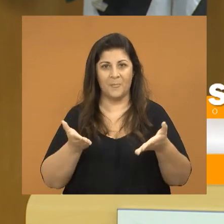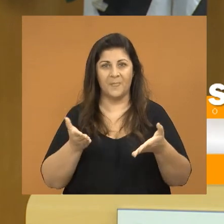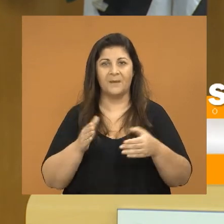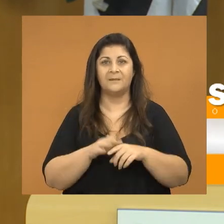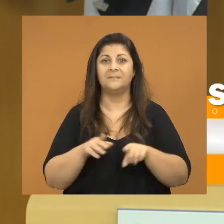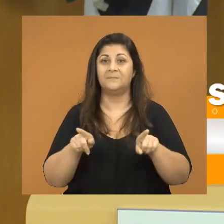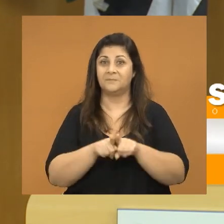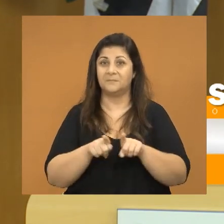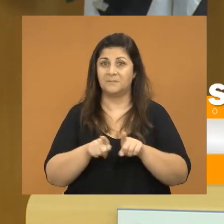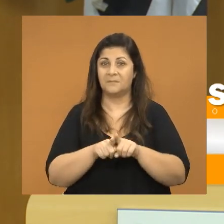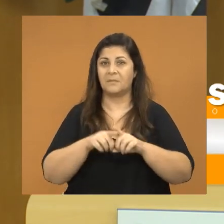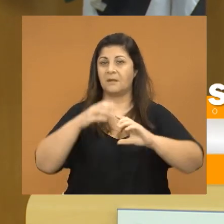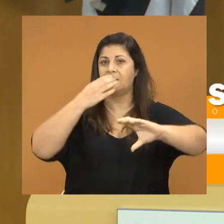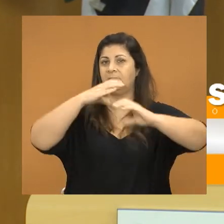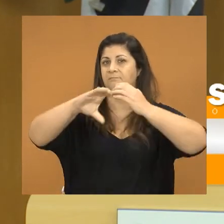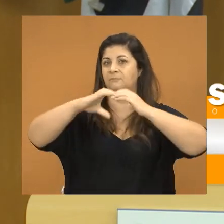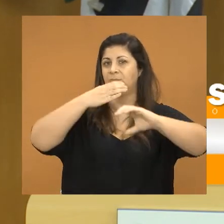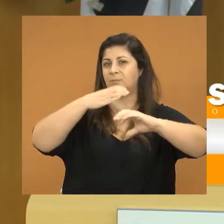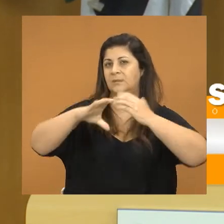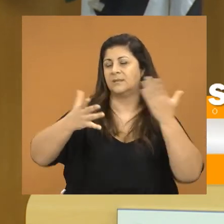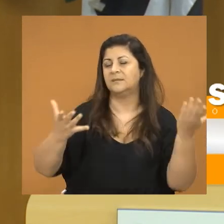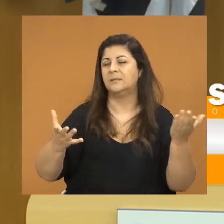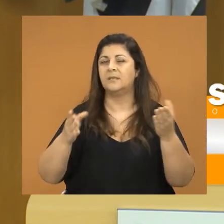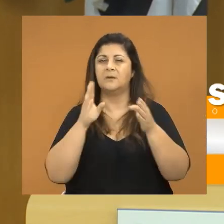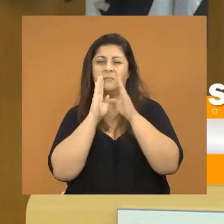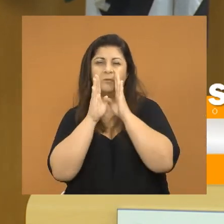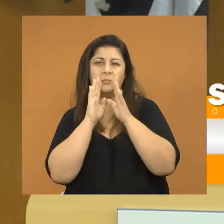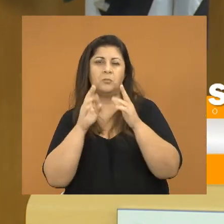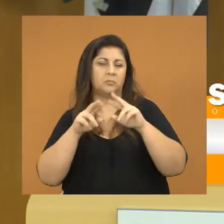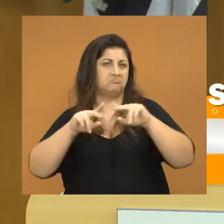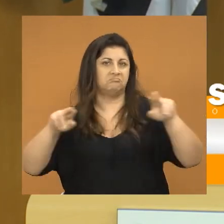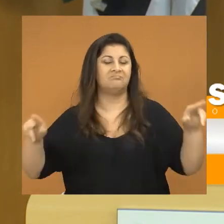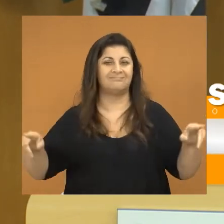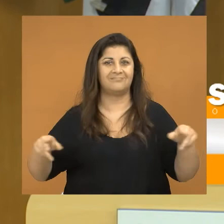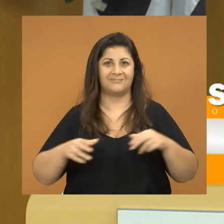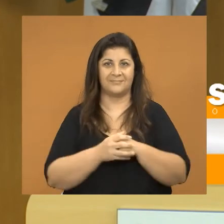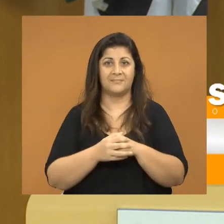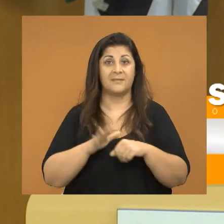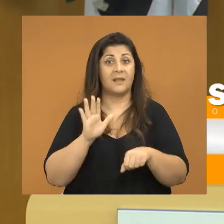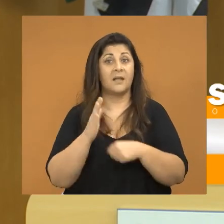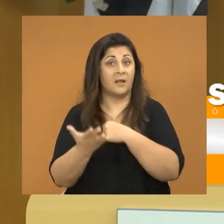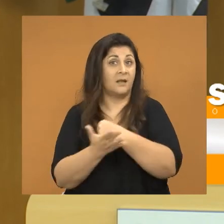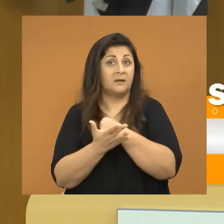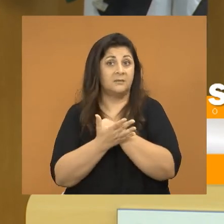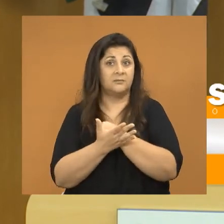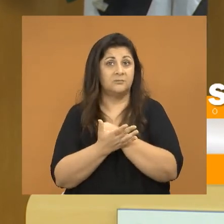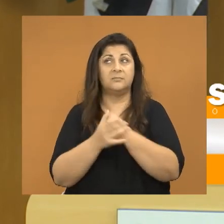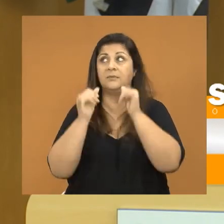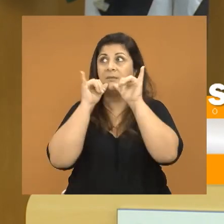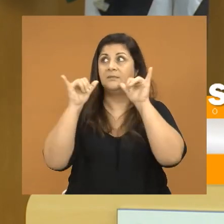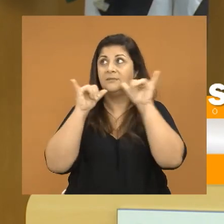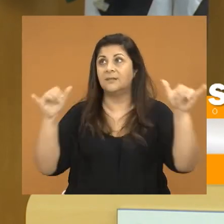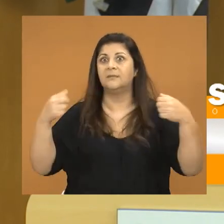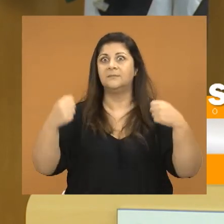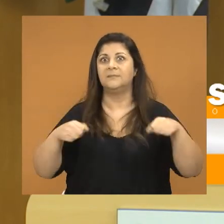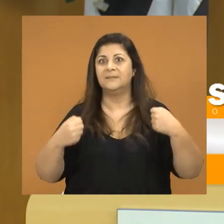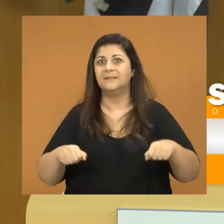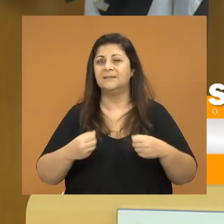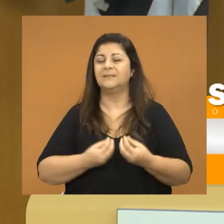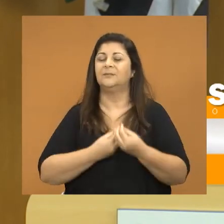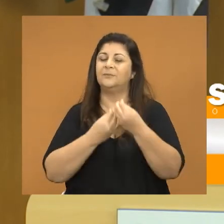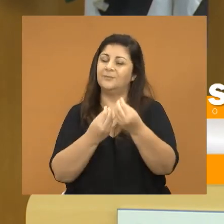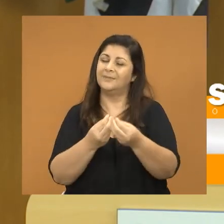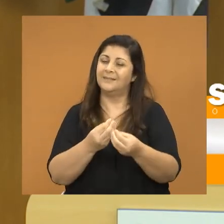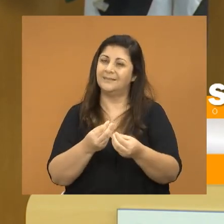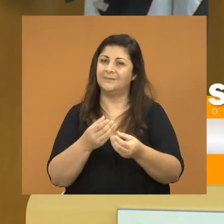dos sistemas de comunicação das redes sociais, somados à solidariedade de quem doa.